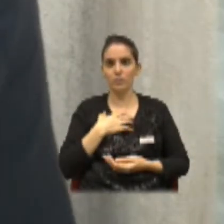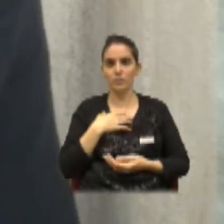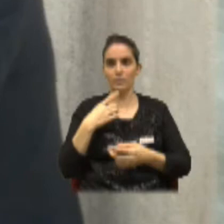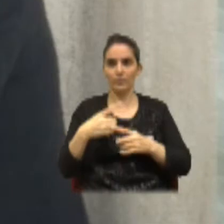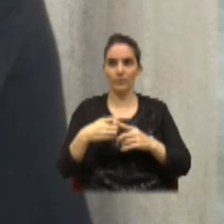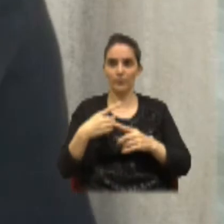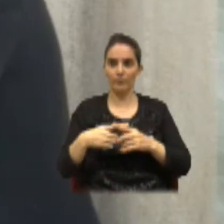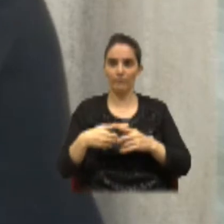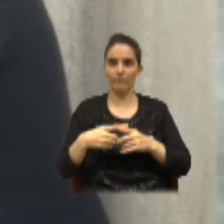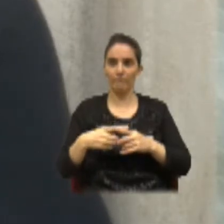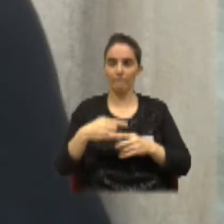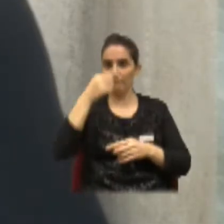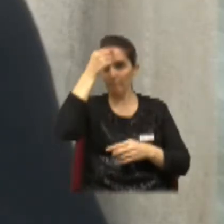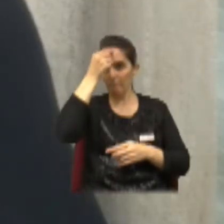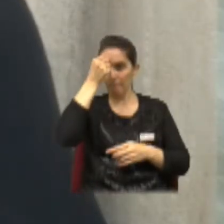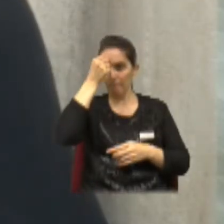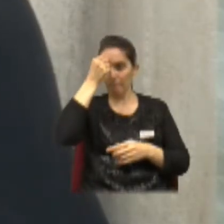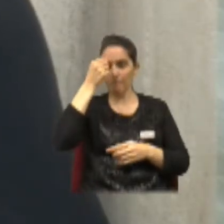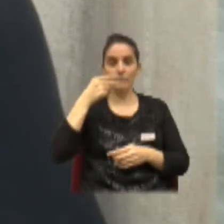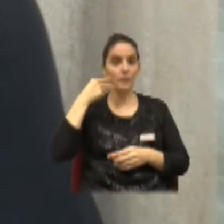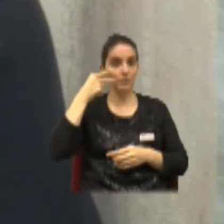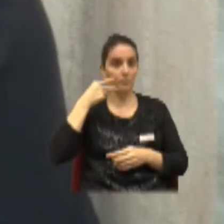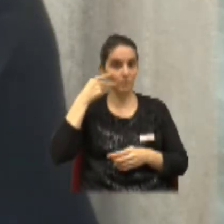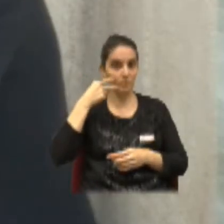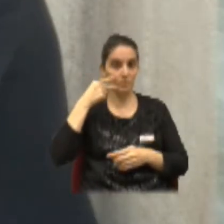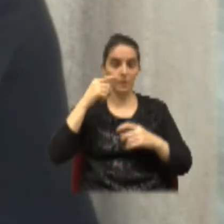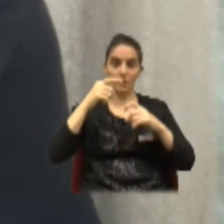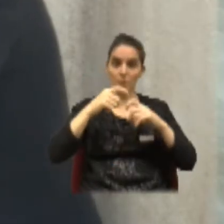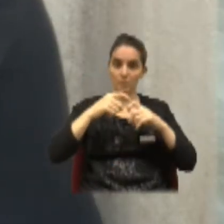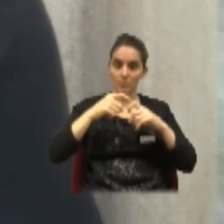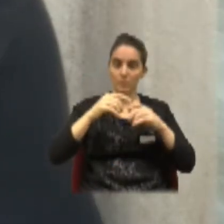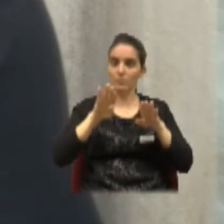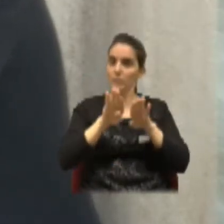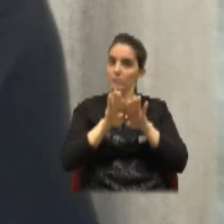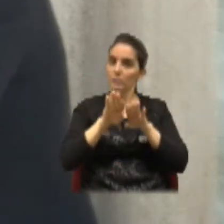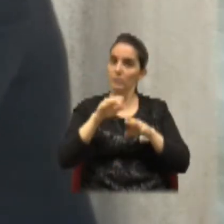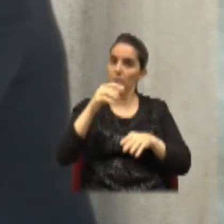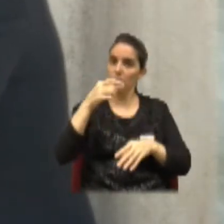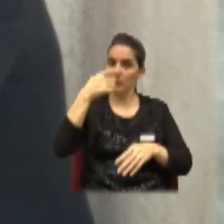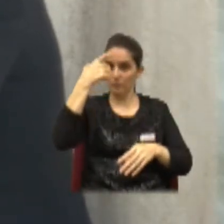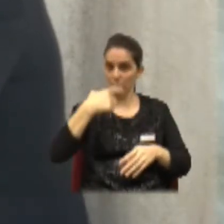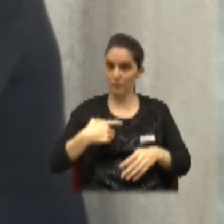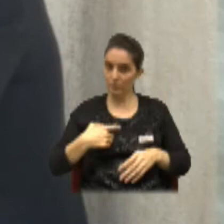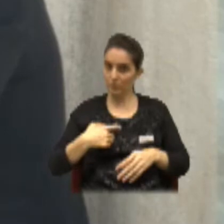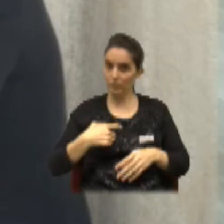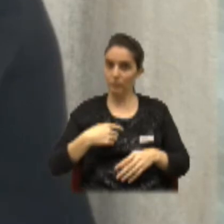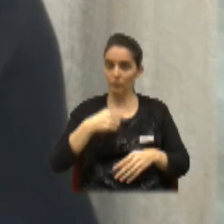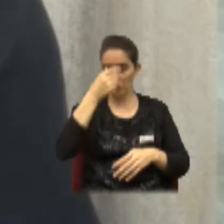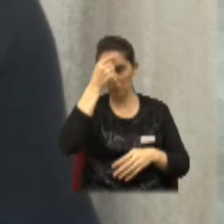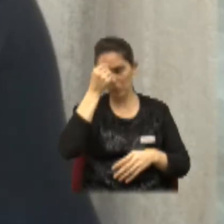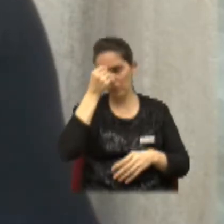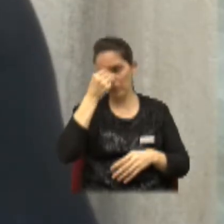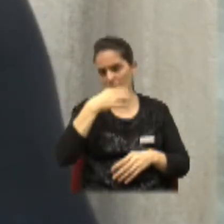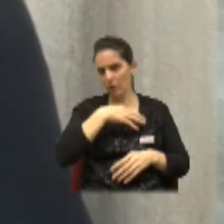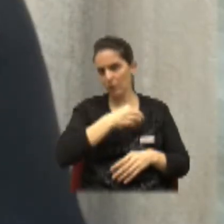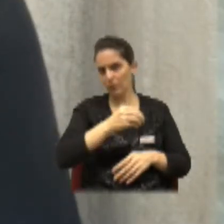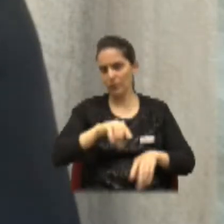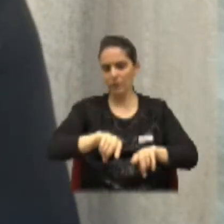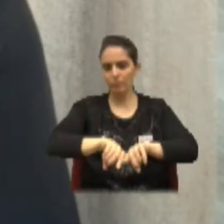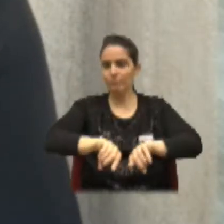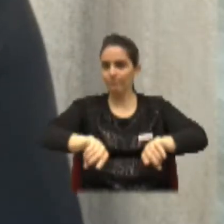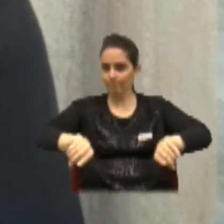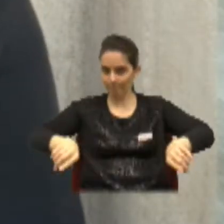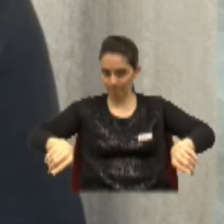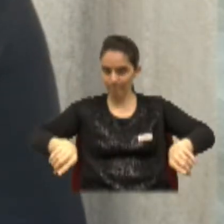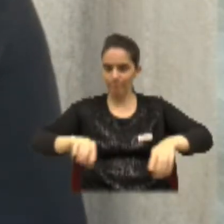vou falar como médico, como vereador, como cidadão. Sou filho de pai separado e